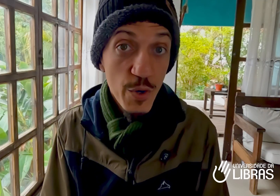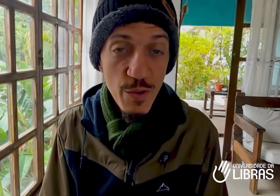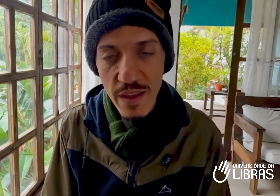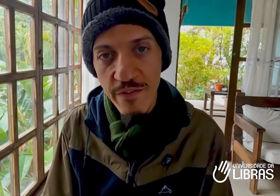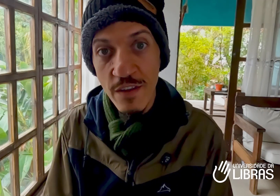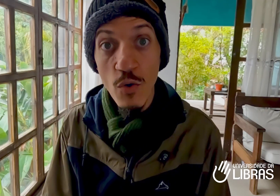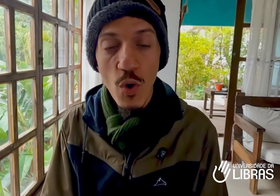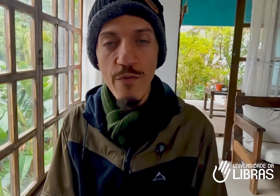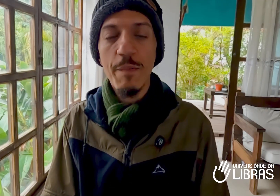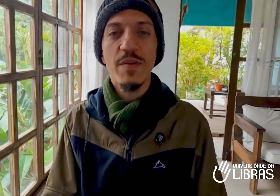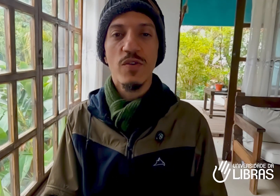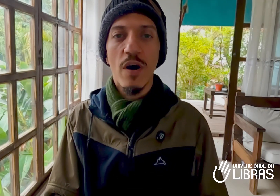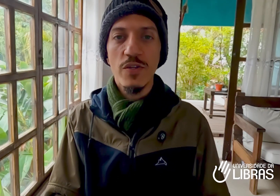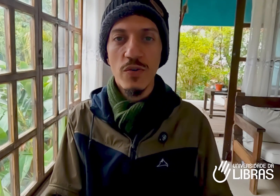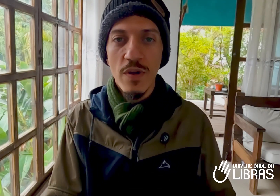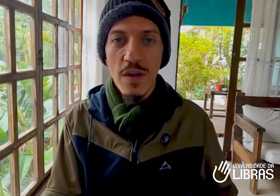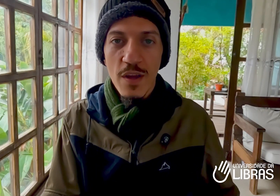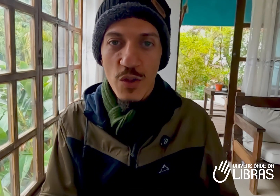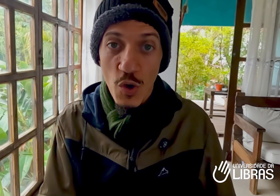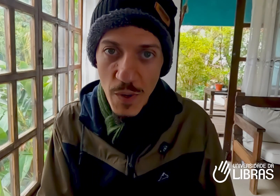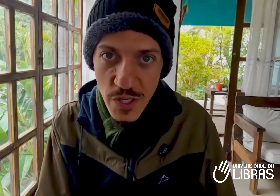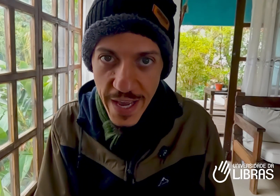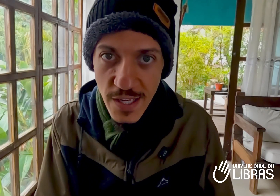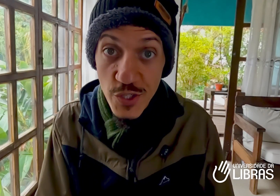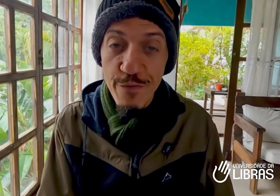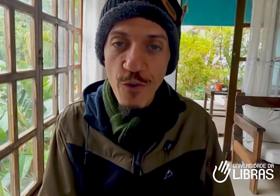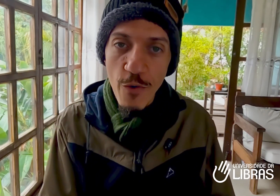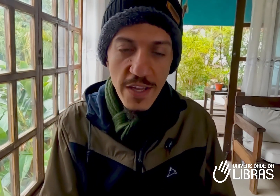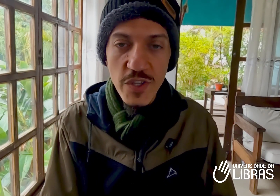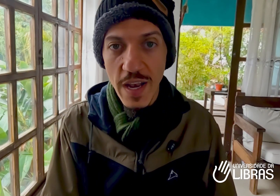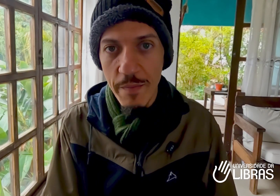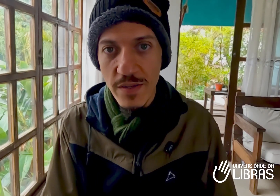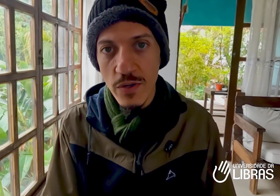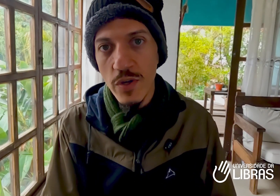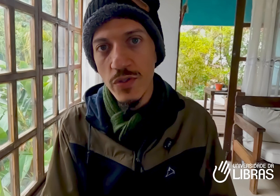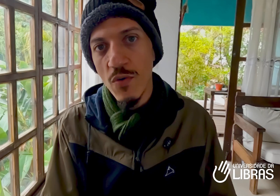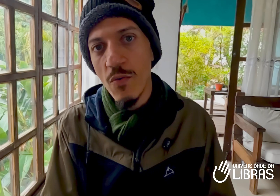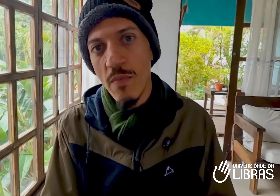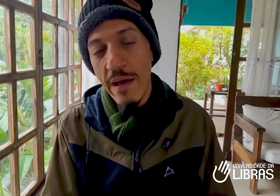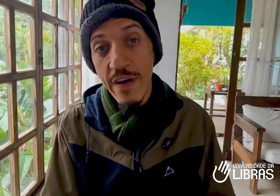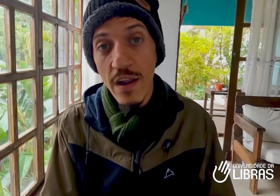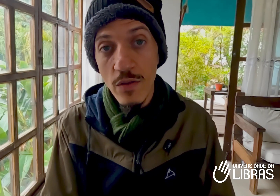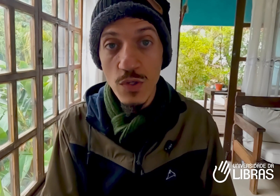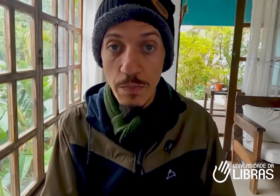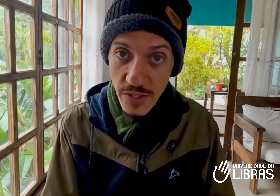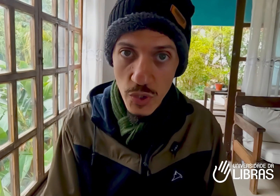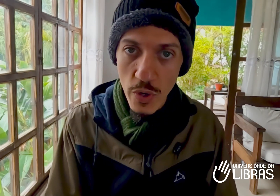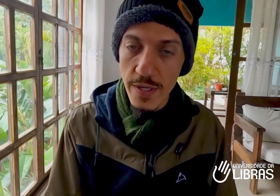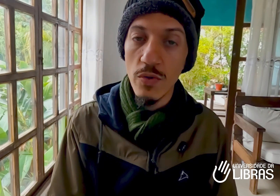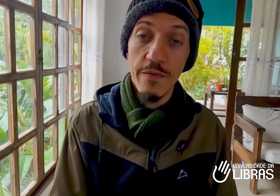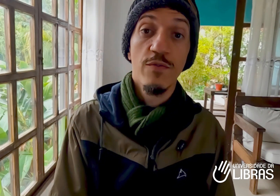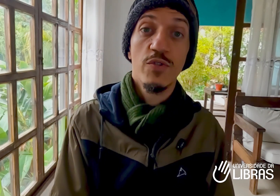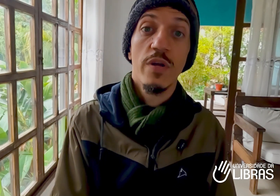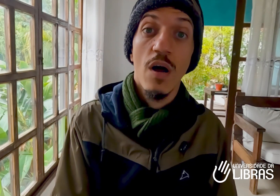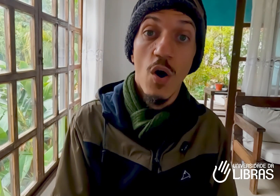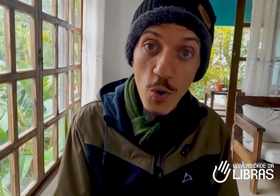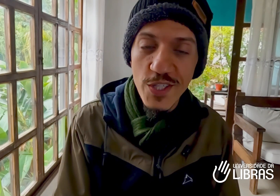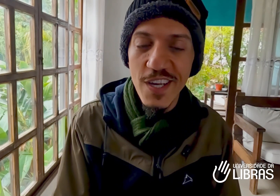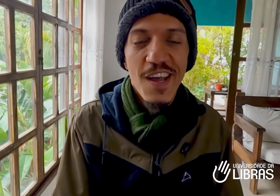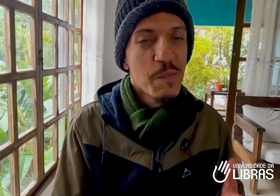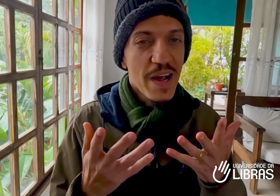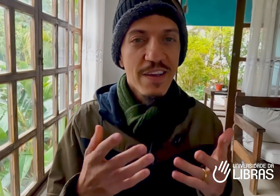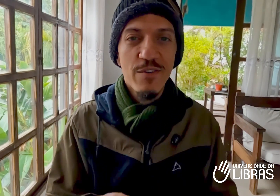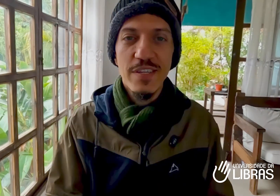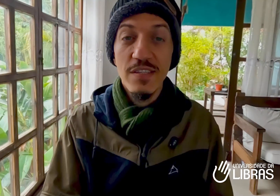E aí, seja muito bem-vindo ao novo episódio do podcast Fluente em Libras, onde eu estou revelando os bastidores do que funciona